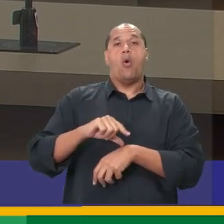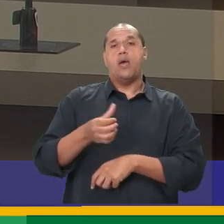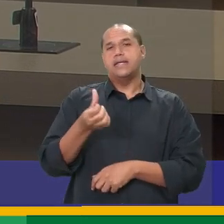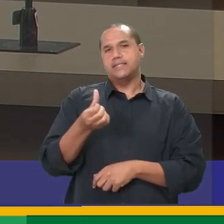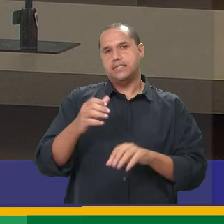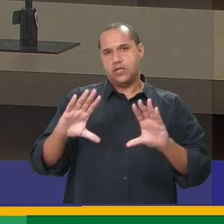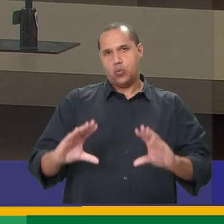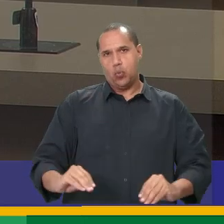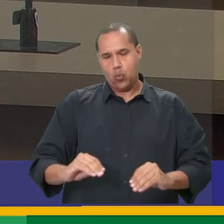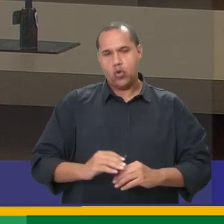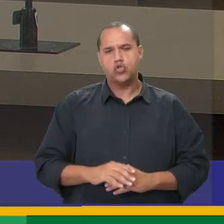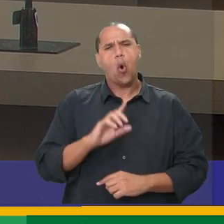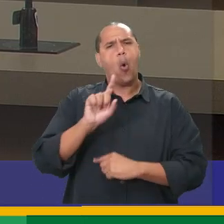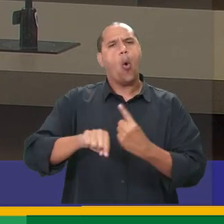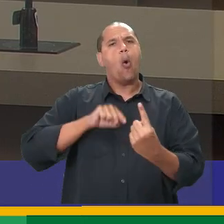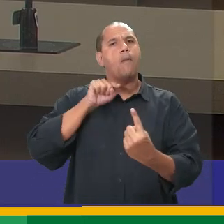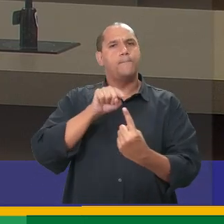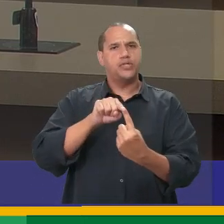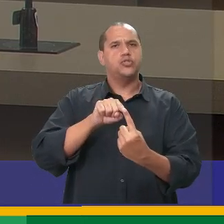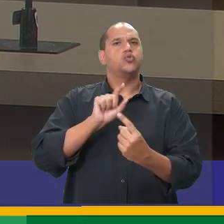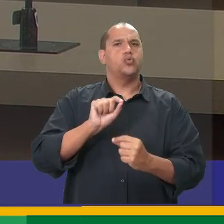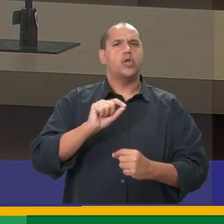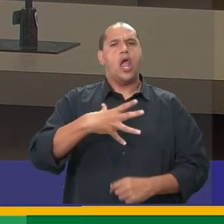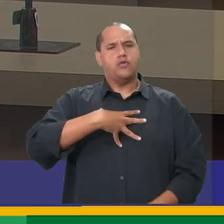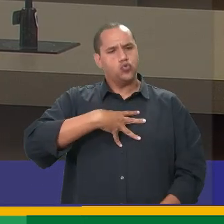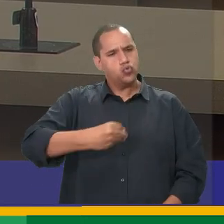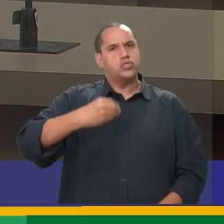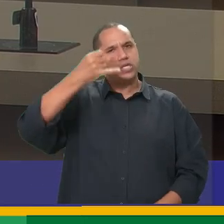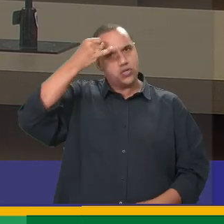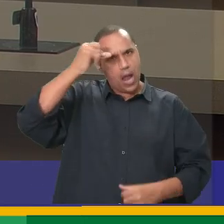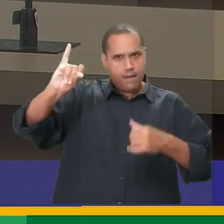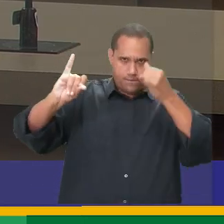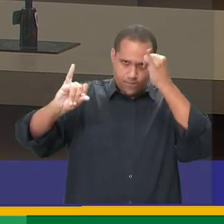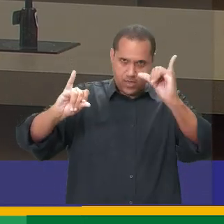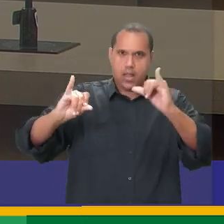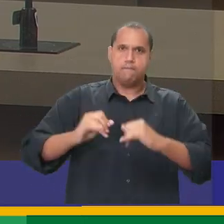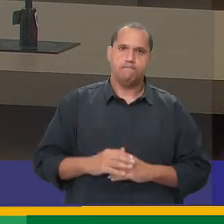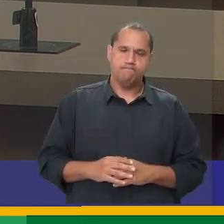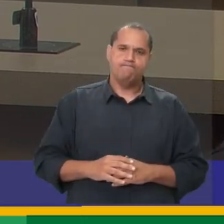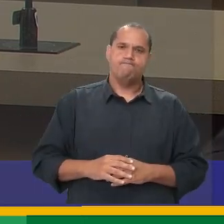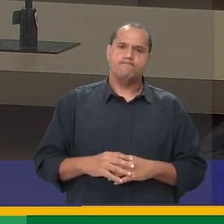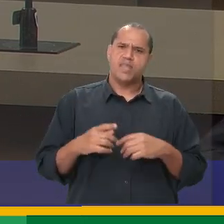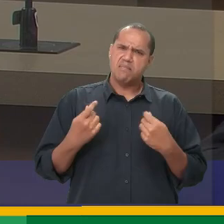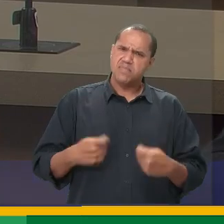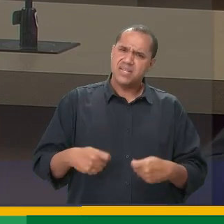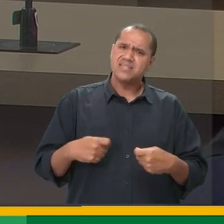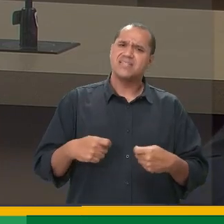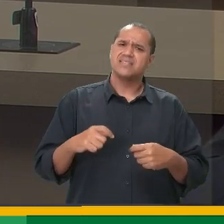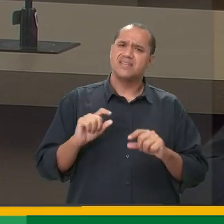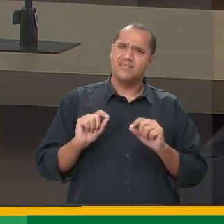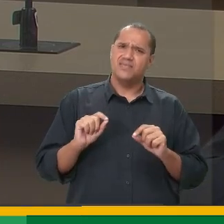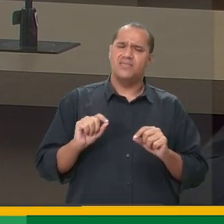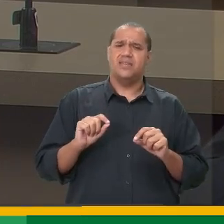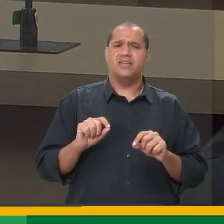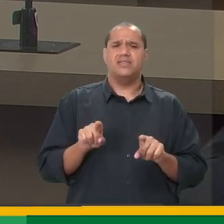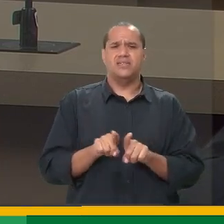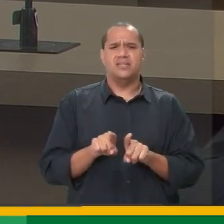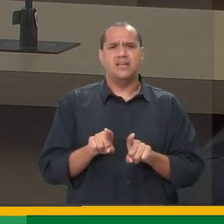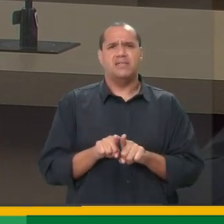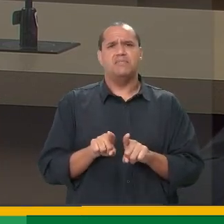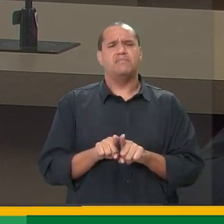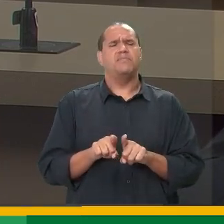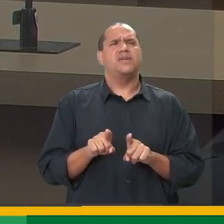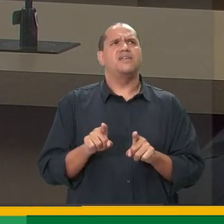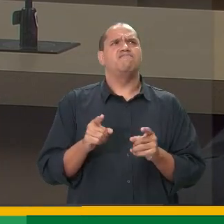meta prevenção ao suicídio prevenção temos que desligar temos que desarmar aquela